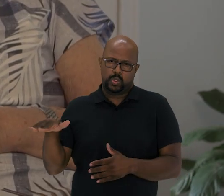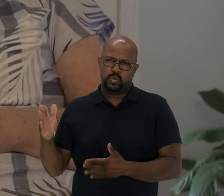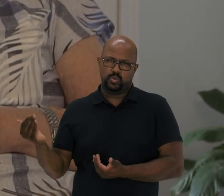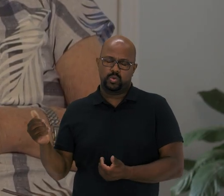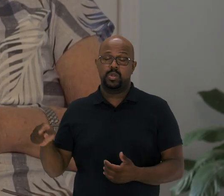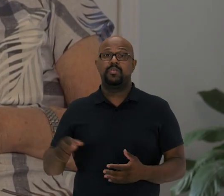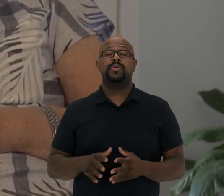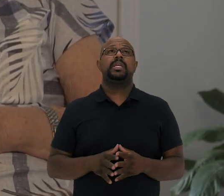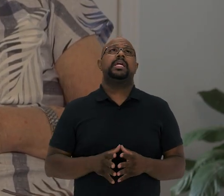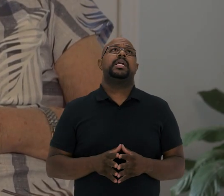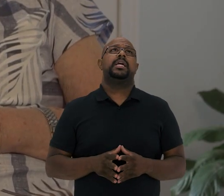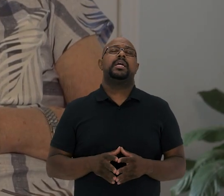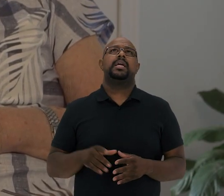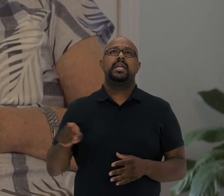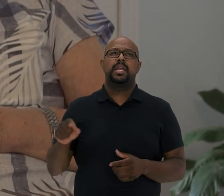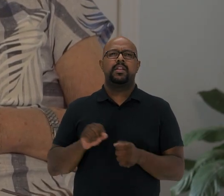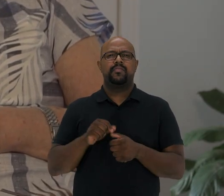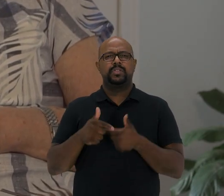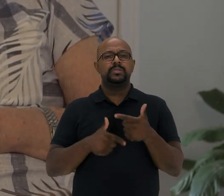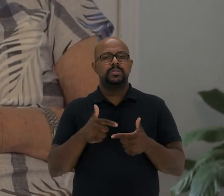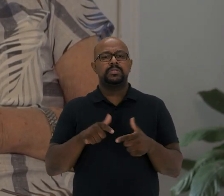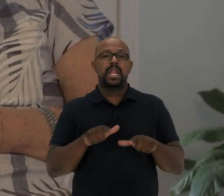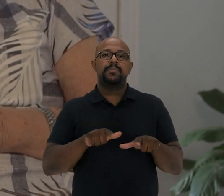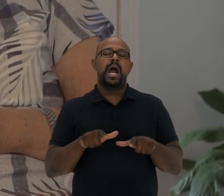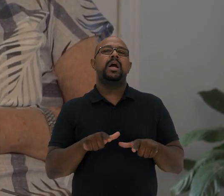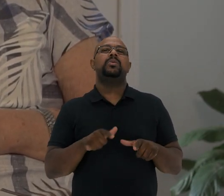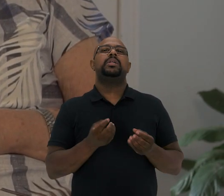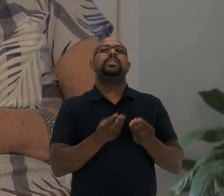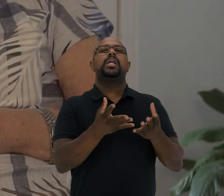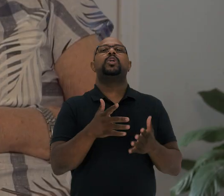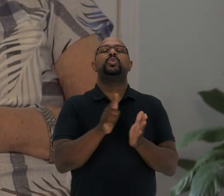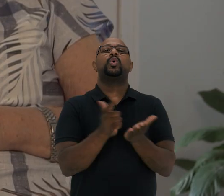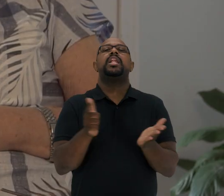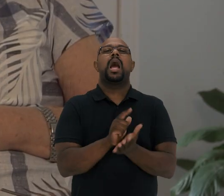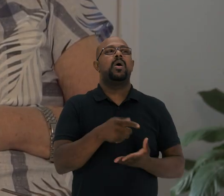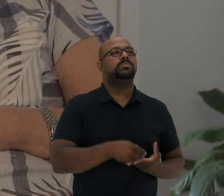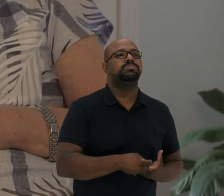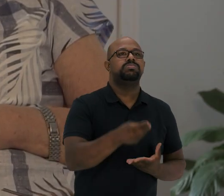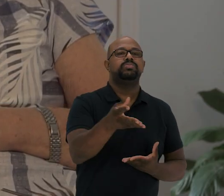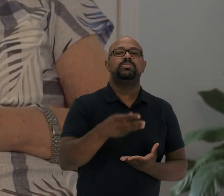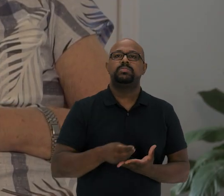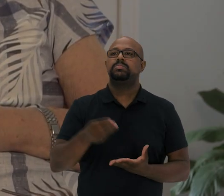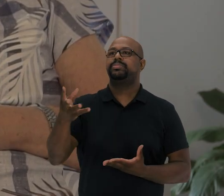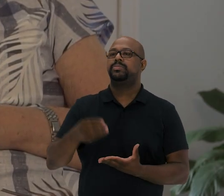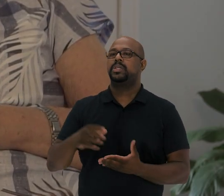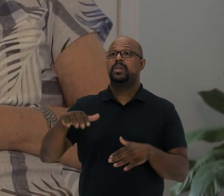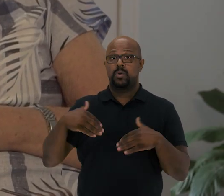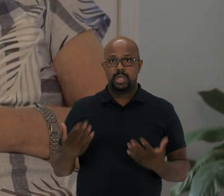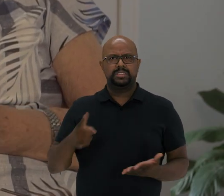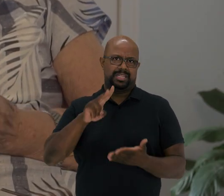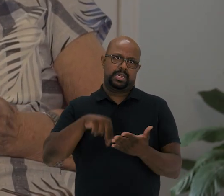guri, ele fez o trabalho entregando jornal na cidade. E, com